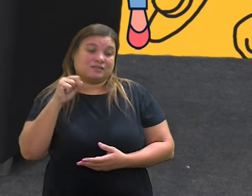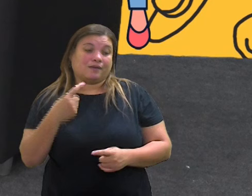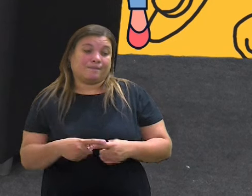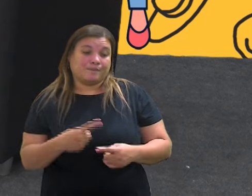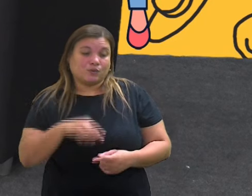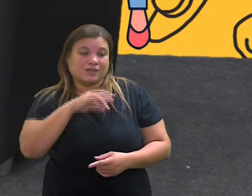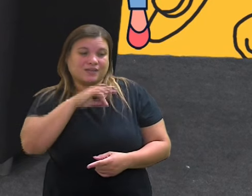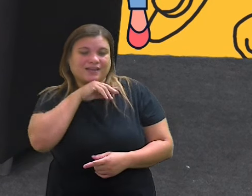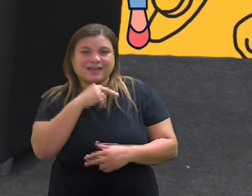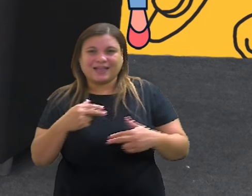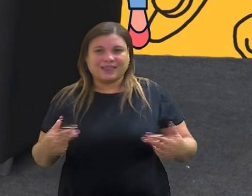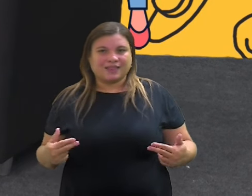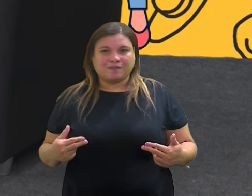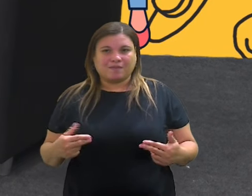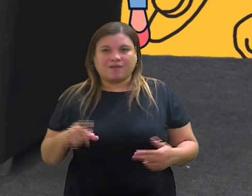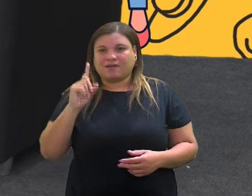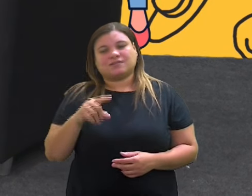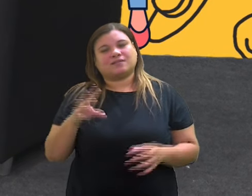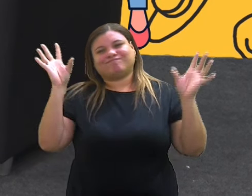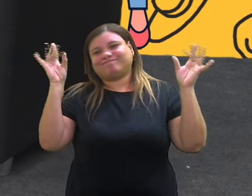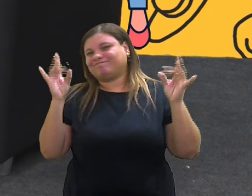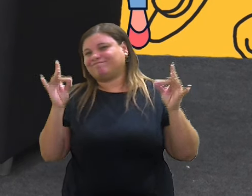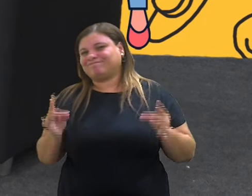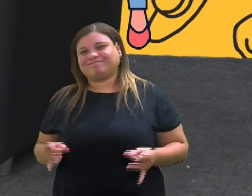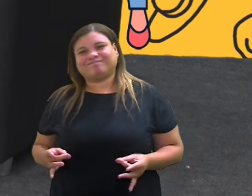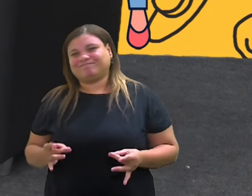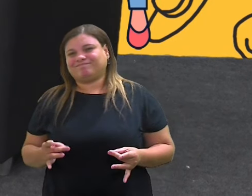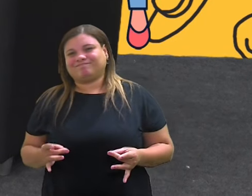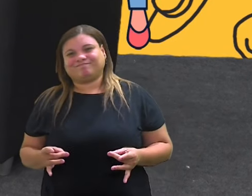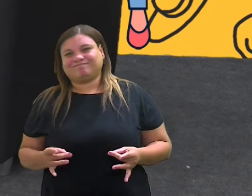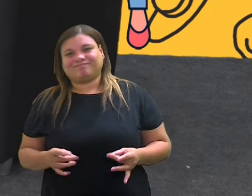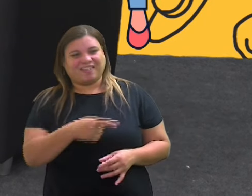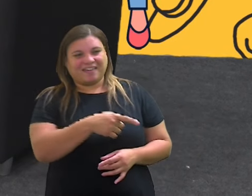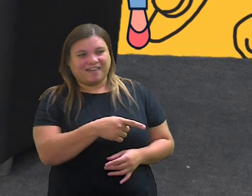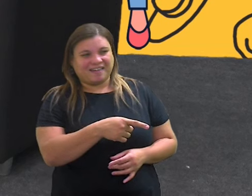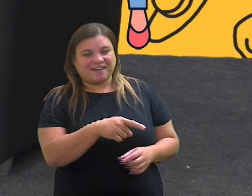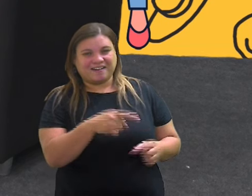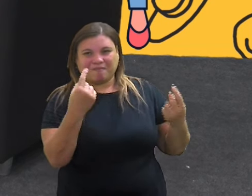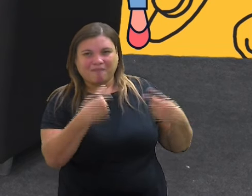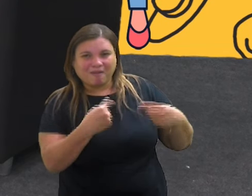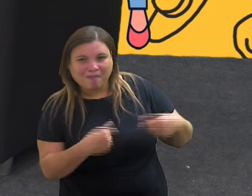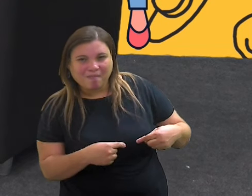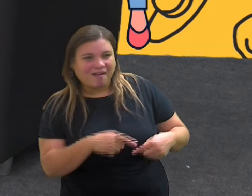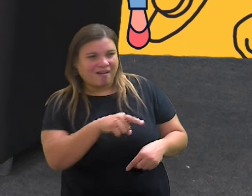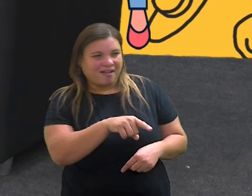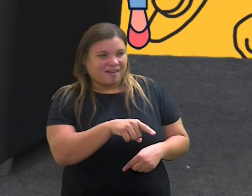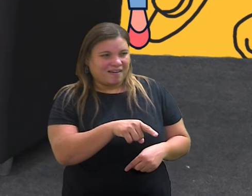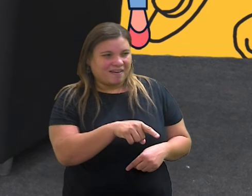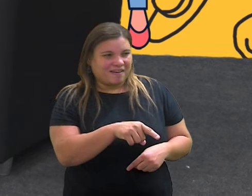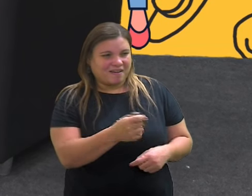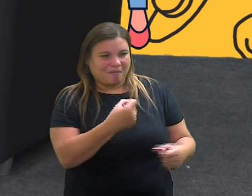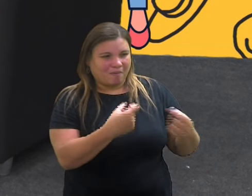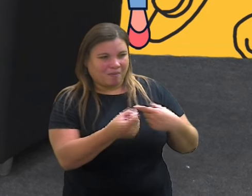animais, eles não sabem, eles não decepcionam a gente, né? Eles só nos dão carinho, amor,